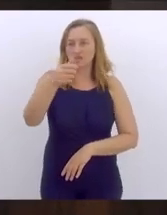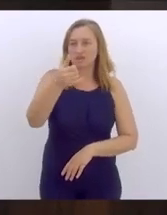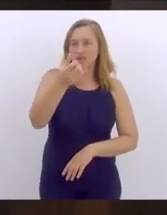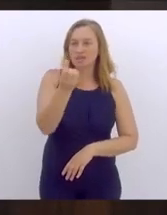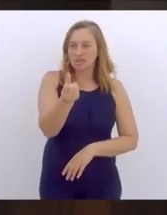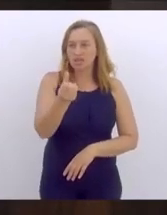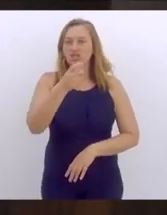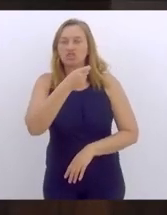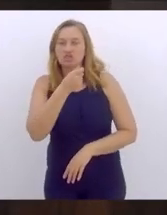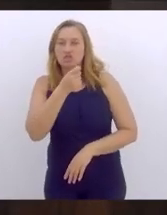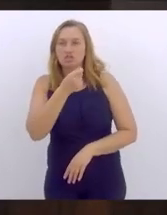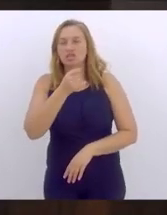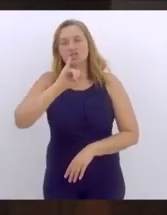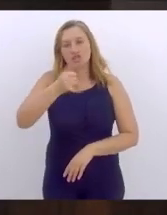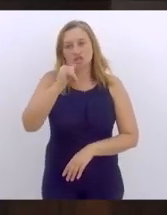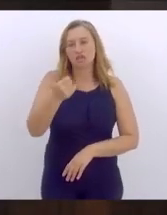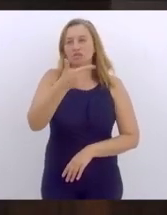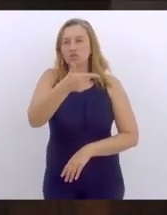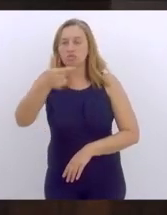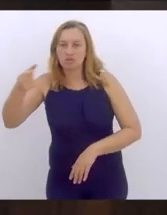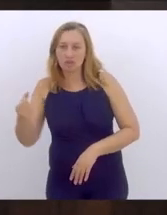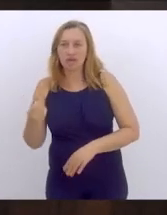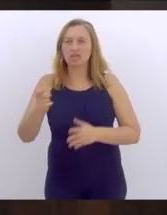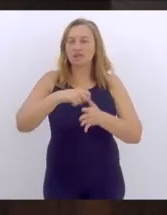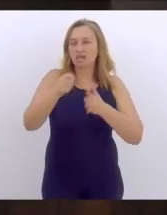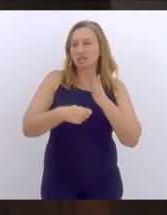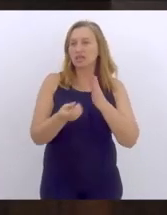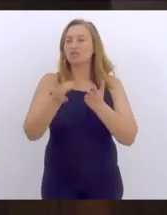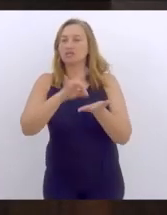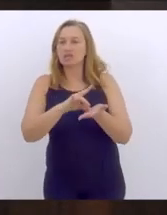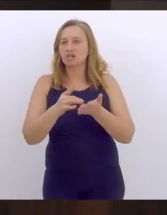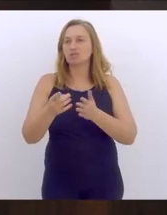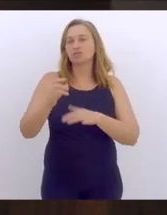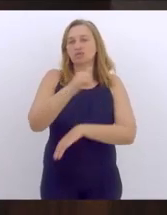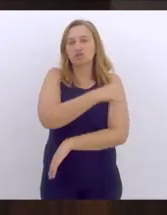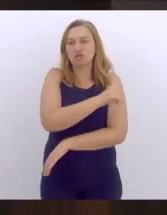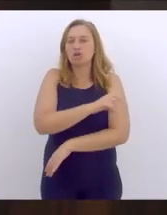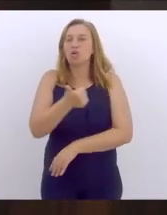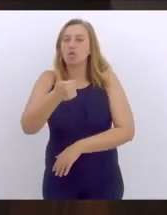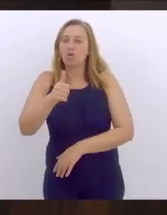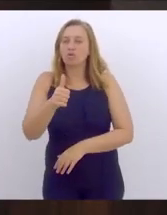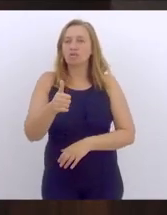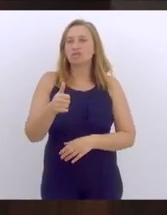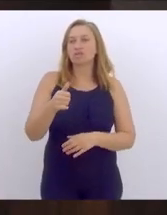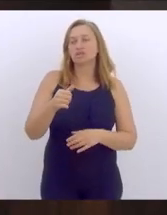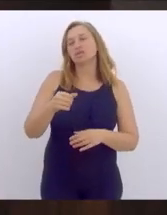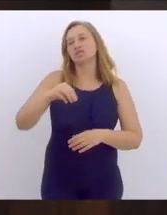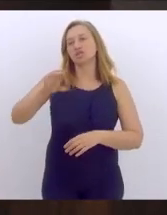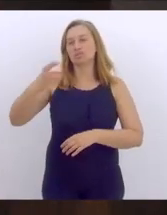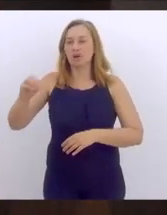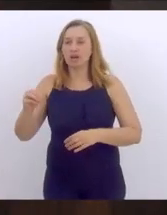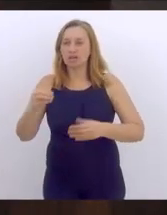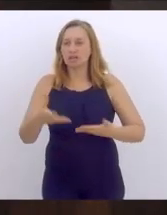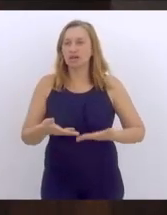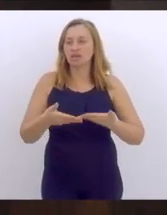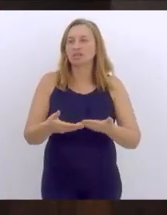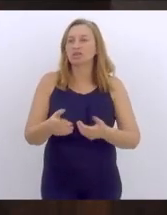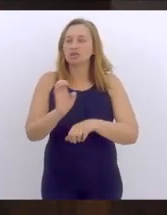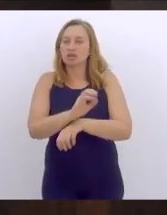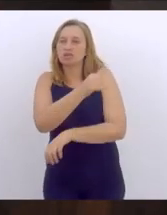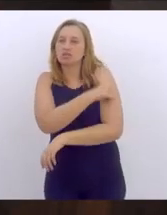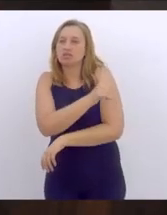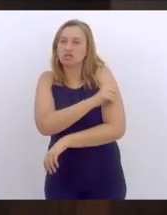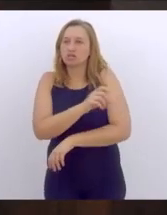2010, instituindo no calendário oficial do Estado do Rio de Janeiro, dia 11 de março, como dia dos carregadores das centrais de abastecimento do Estado do Rio de